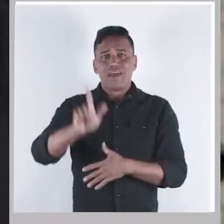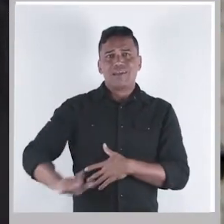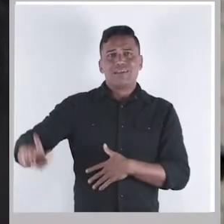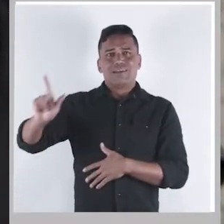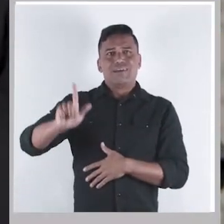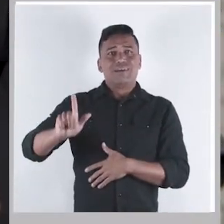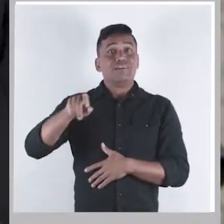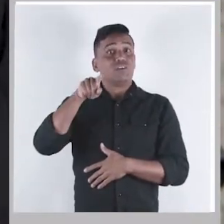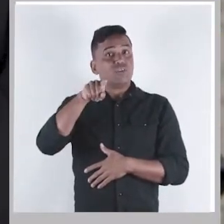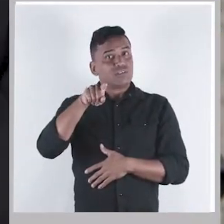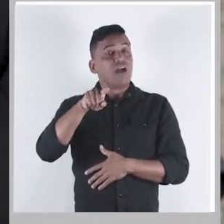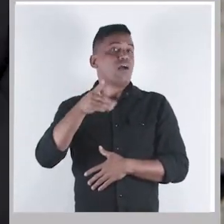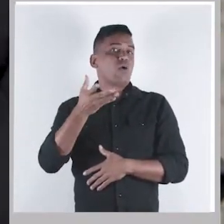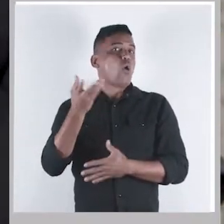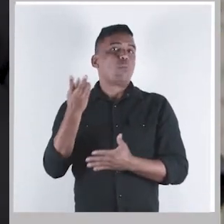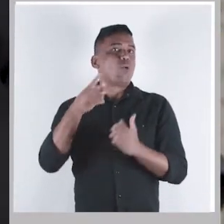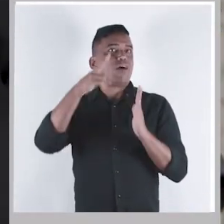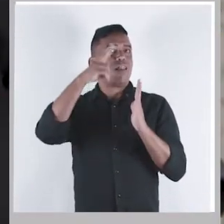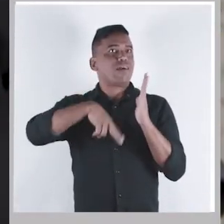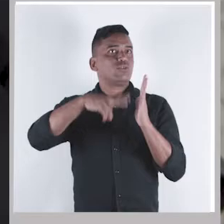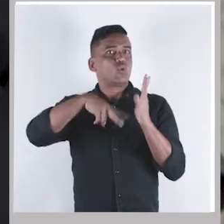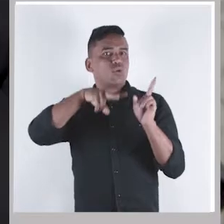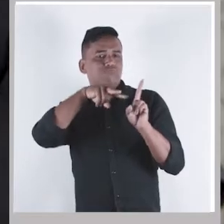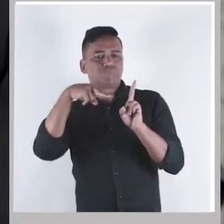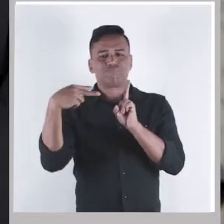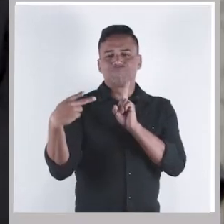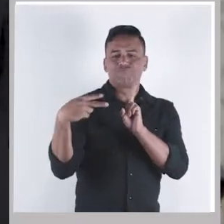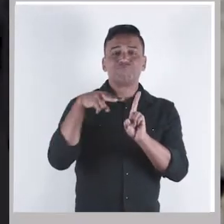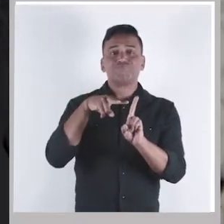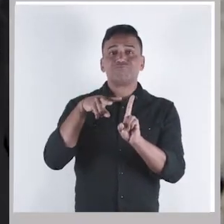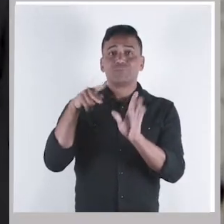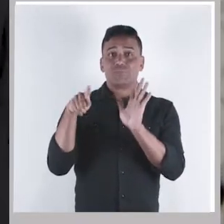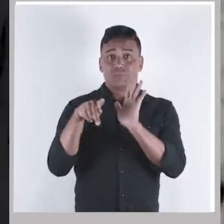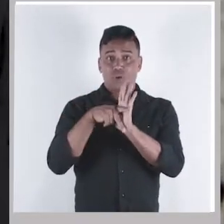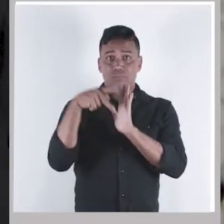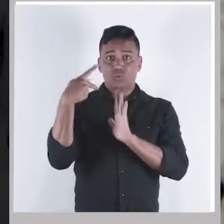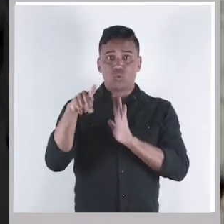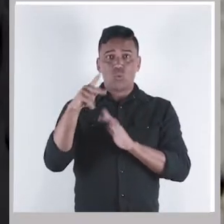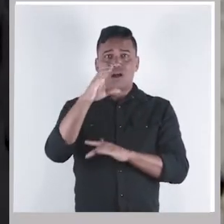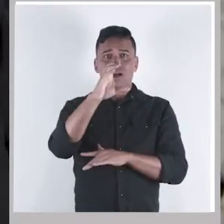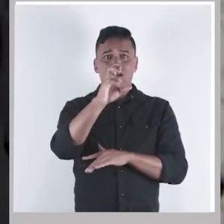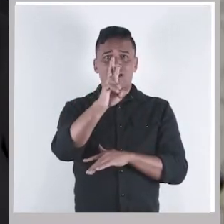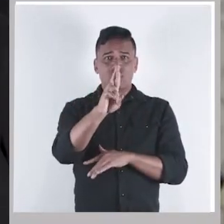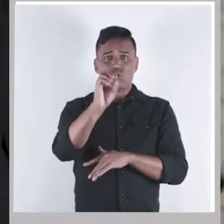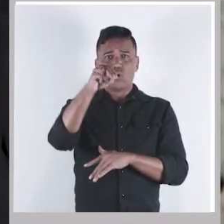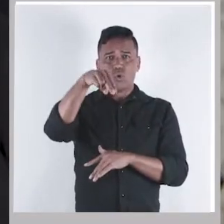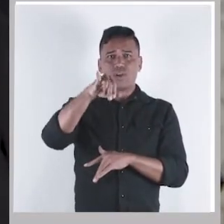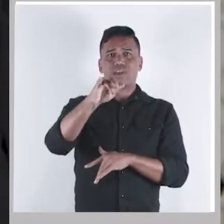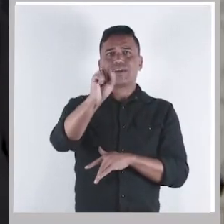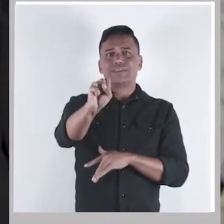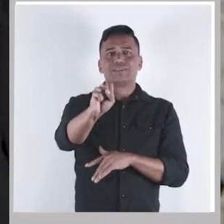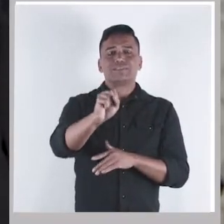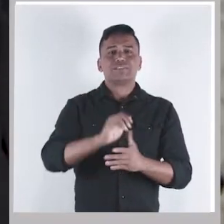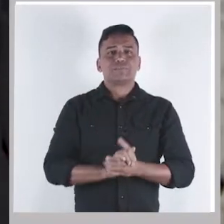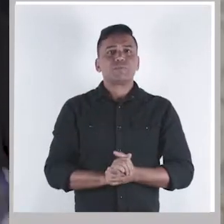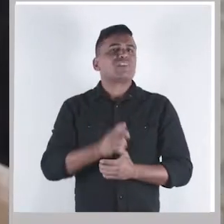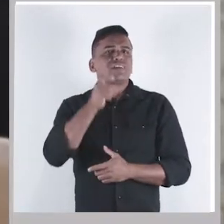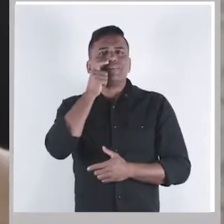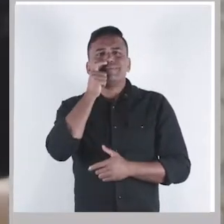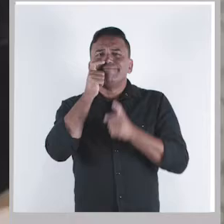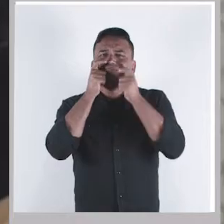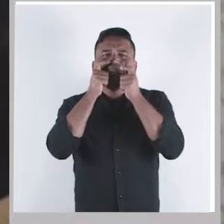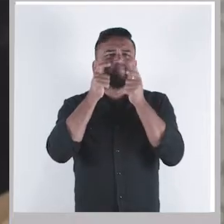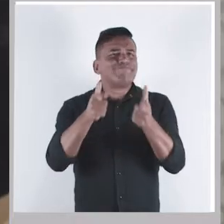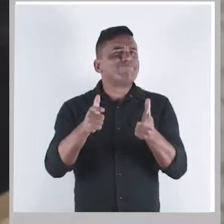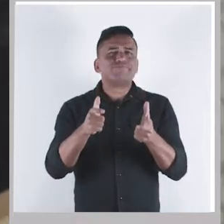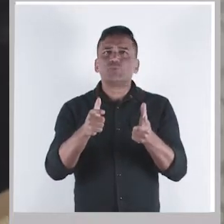ficam muito bonitos. E eu também gosto disso, porque a partir do momento que eu percebi que eu formava opinião, ainda